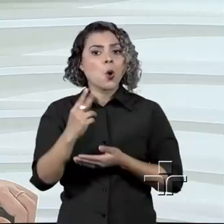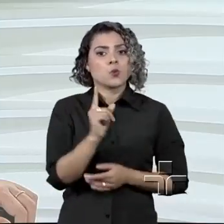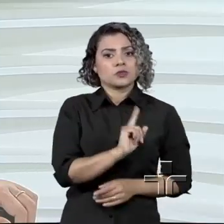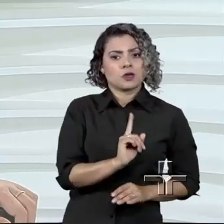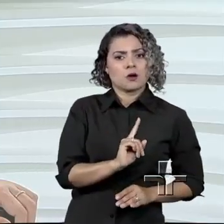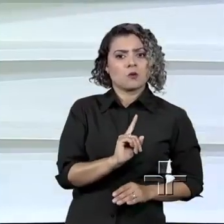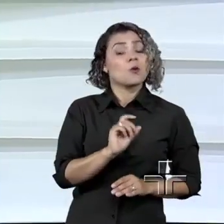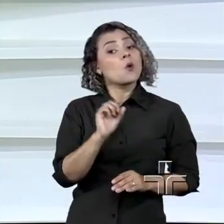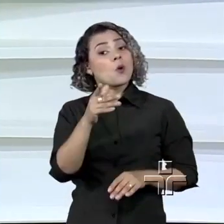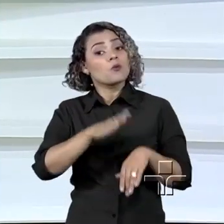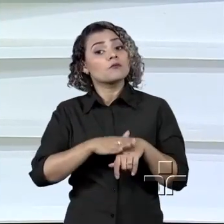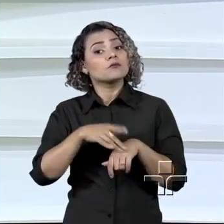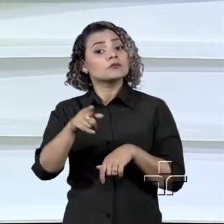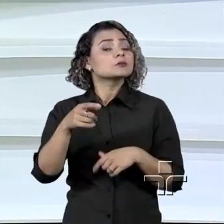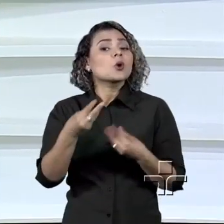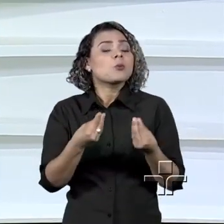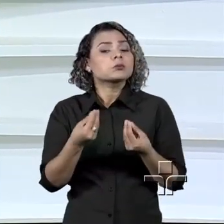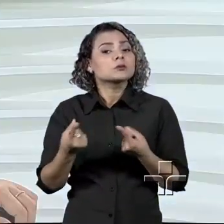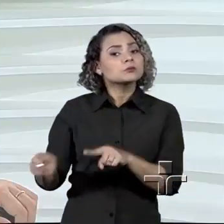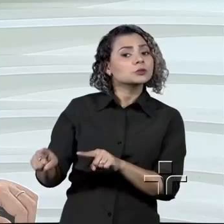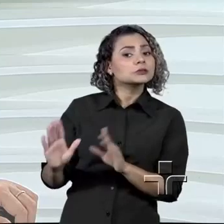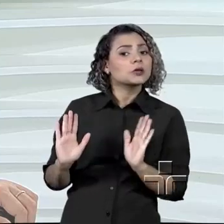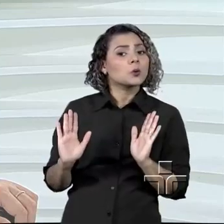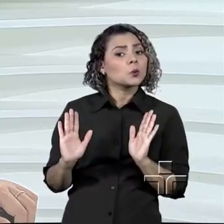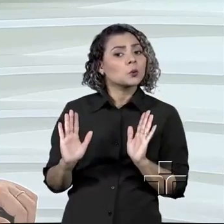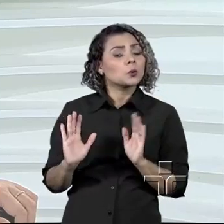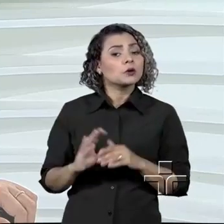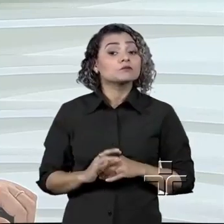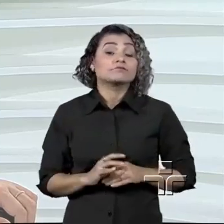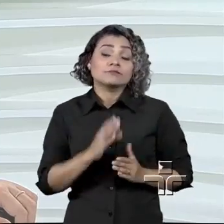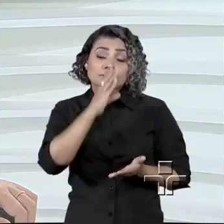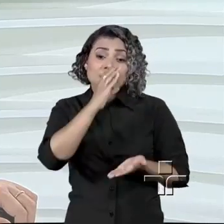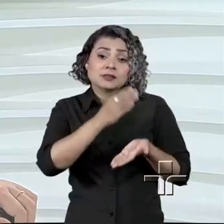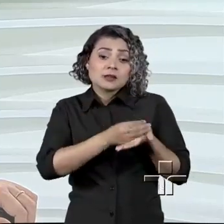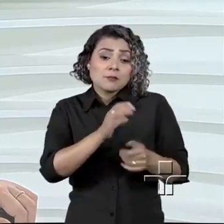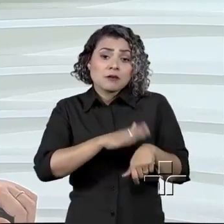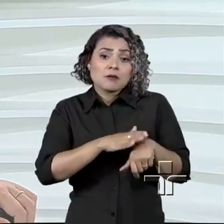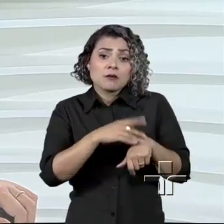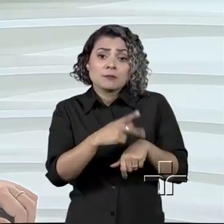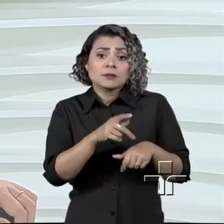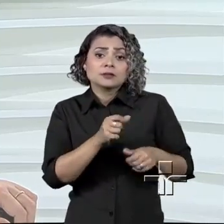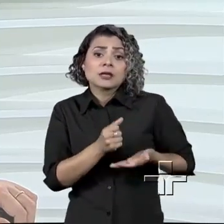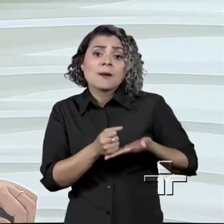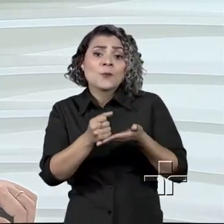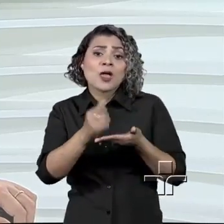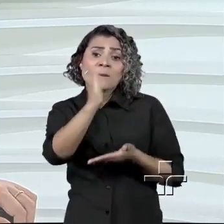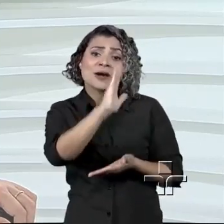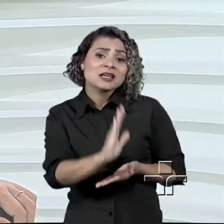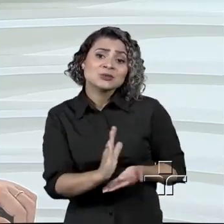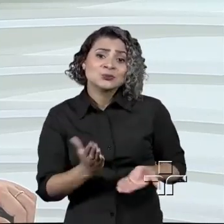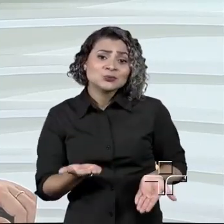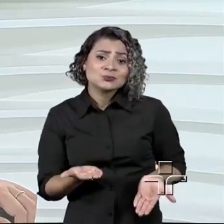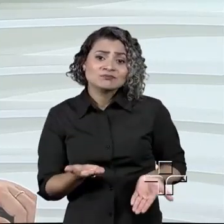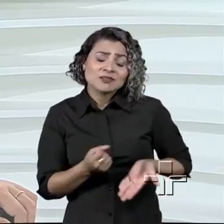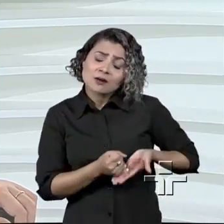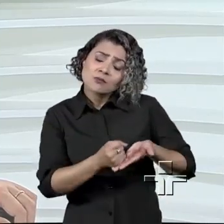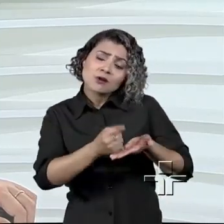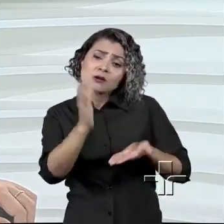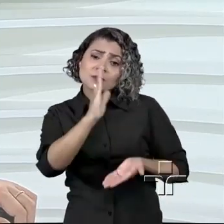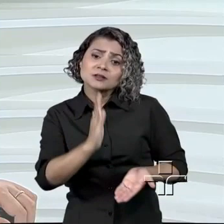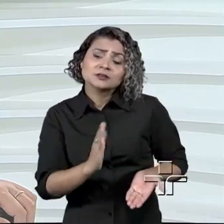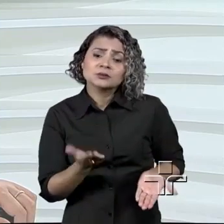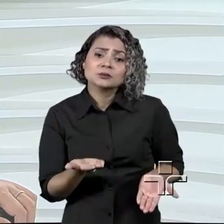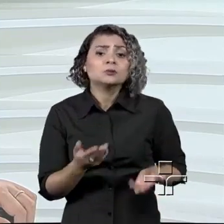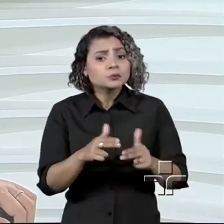aderir ao governo ou ser oposição? Eu acho que o PSDB tem que se posicionar a favor do Brasil. E isso